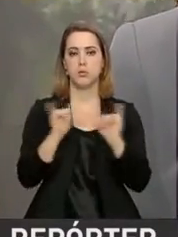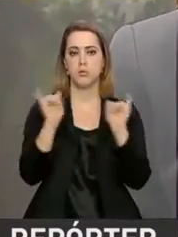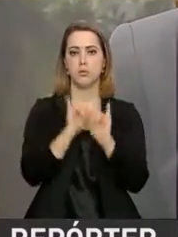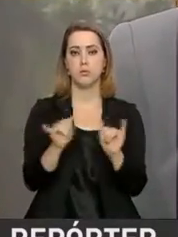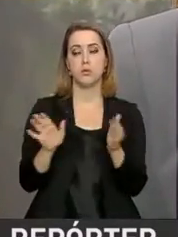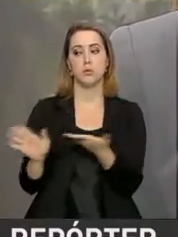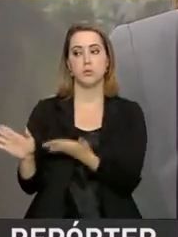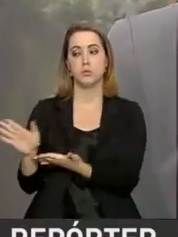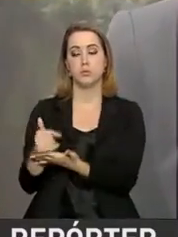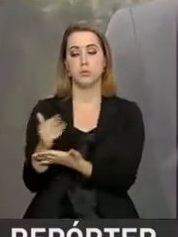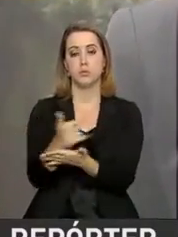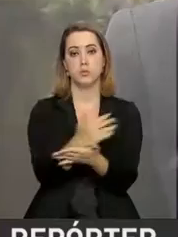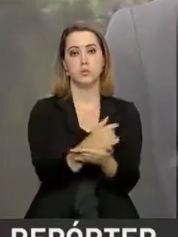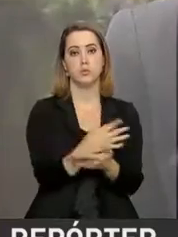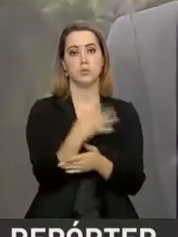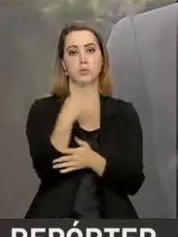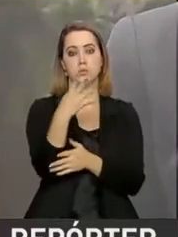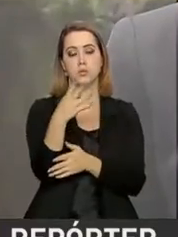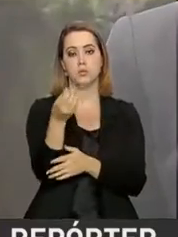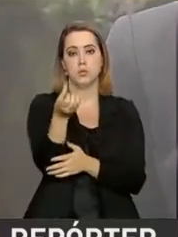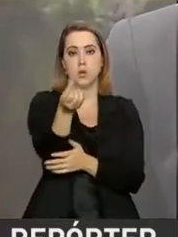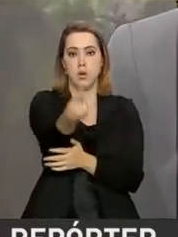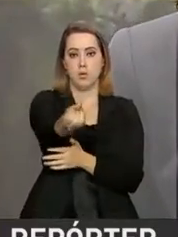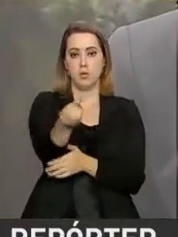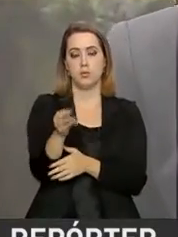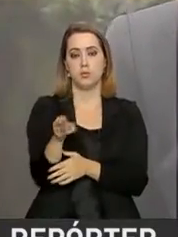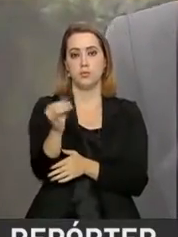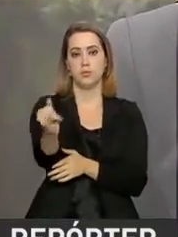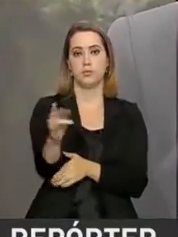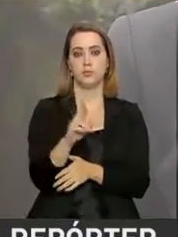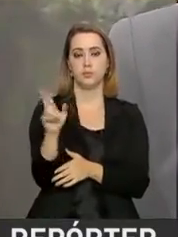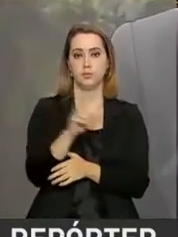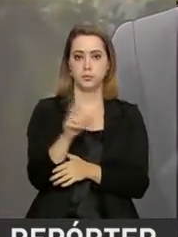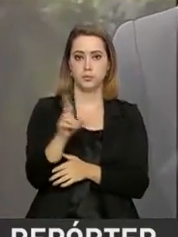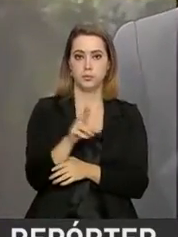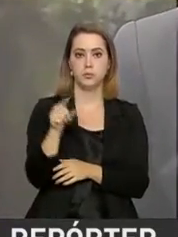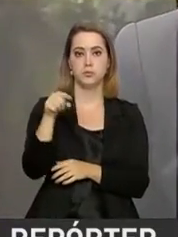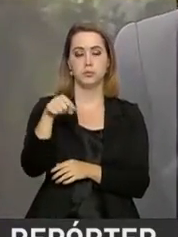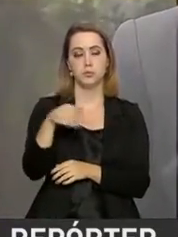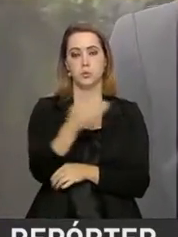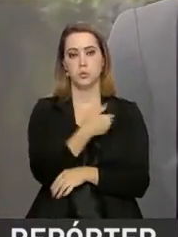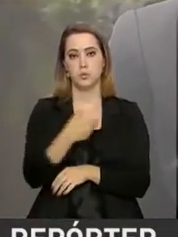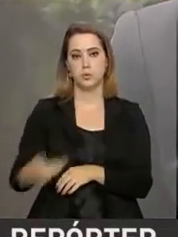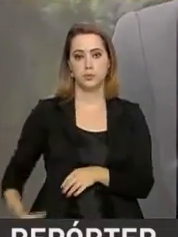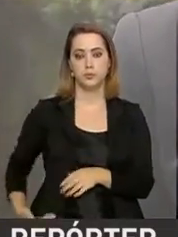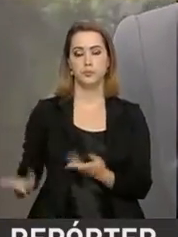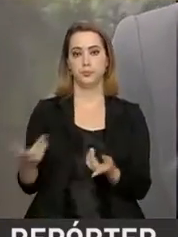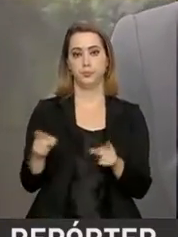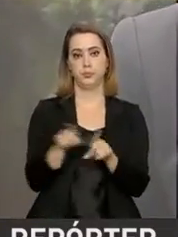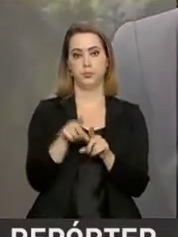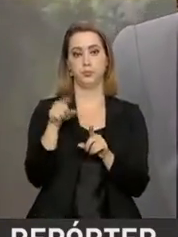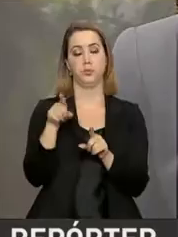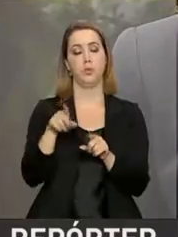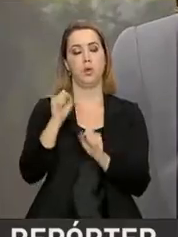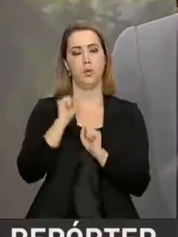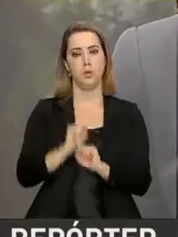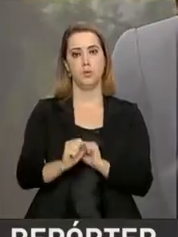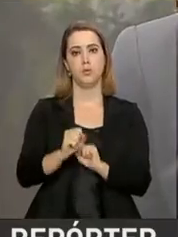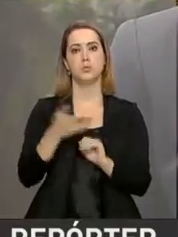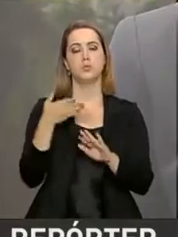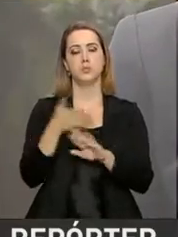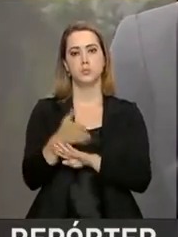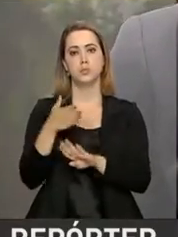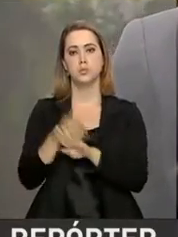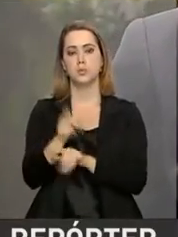de quase 46 bilhões de reais para os cofres públicos lembrando que podem participar pessoas